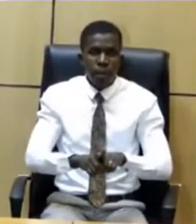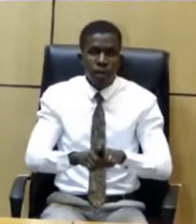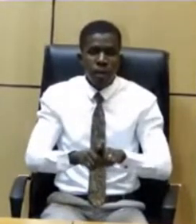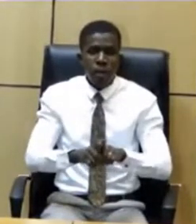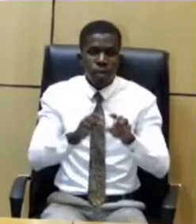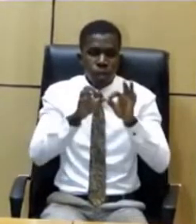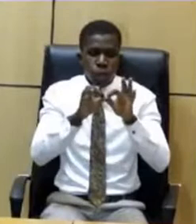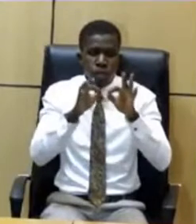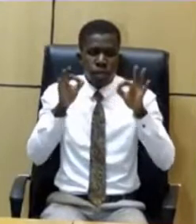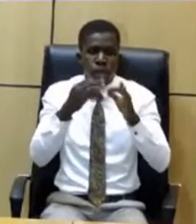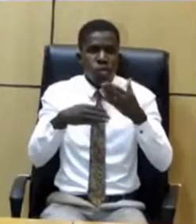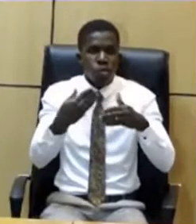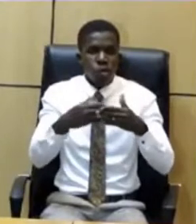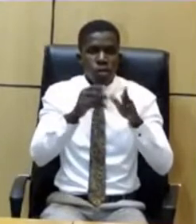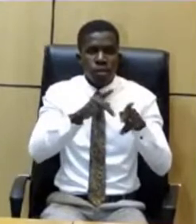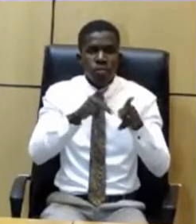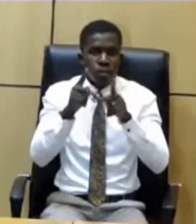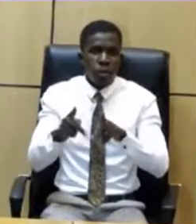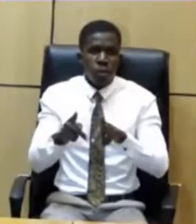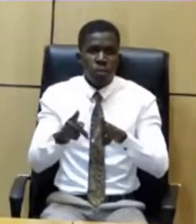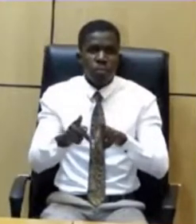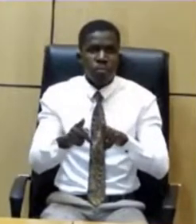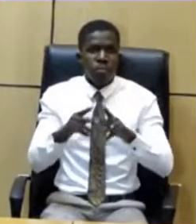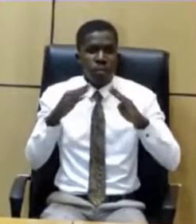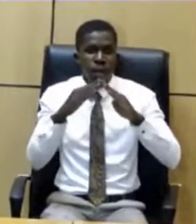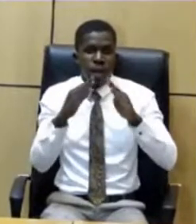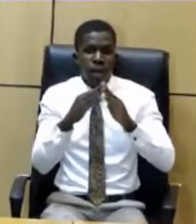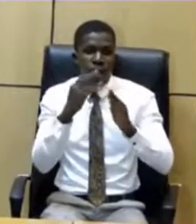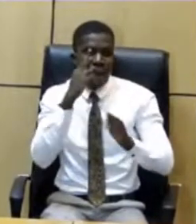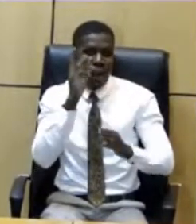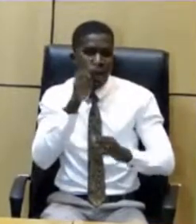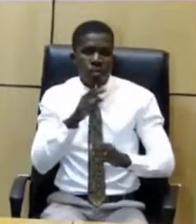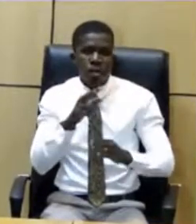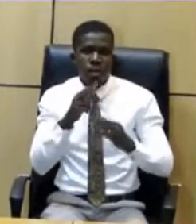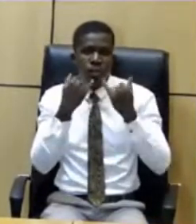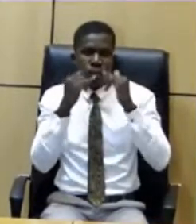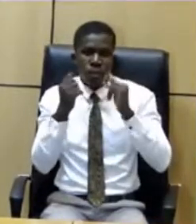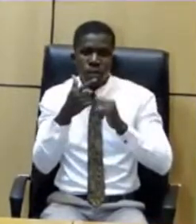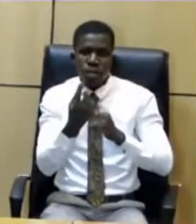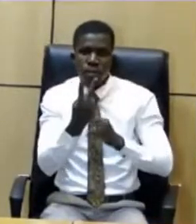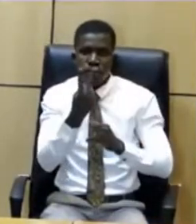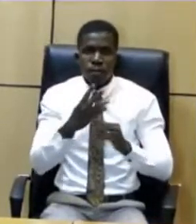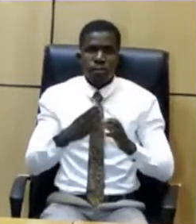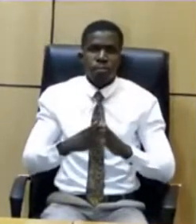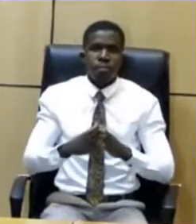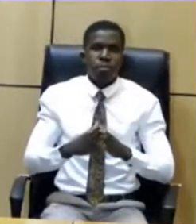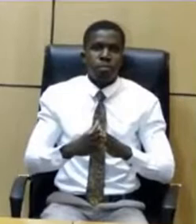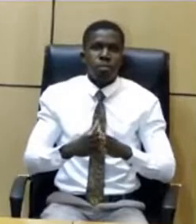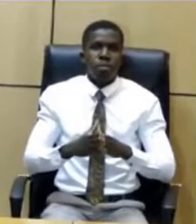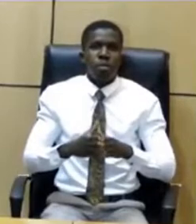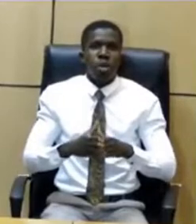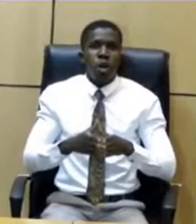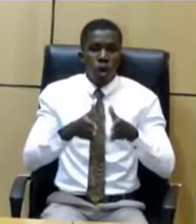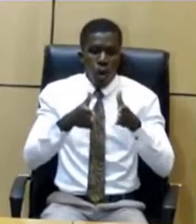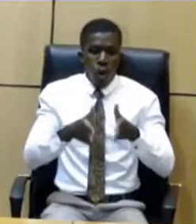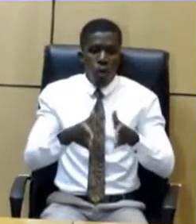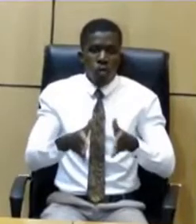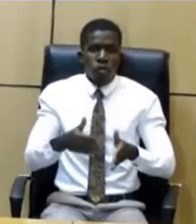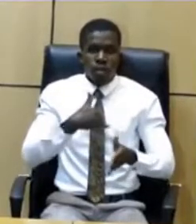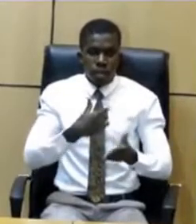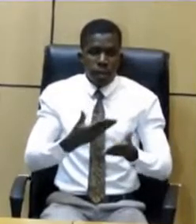telespectadores e rádio ouvintes. Cumpre-nos informar que temos mais 6